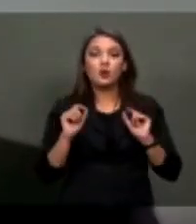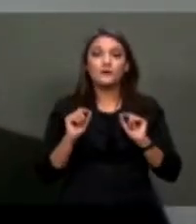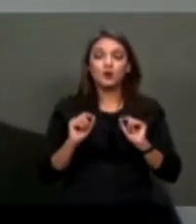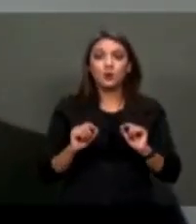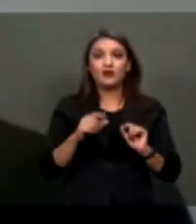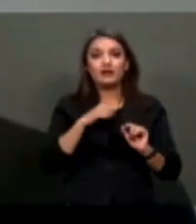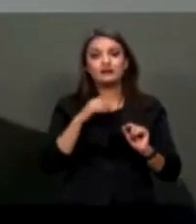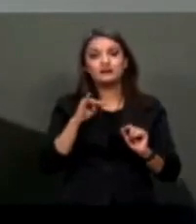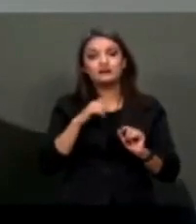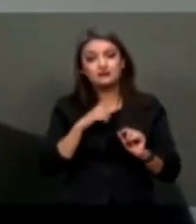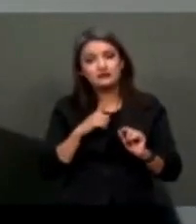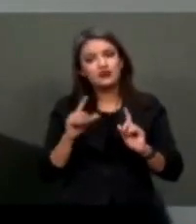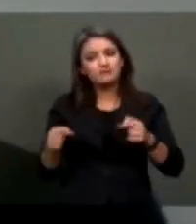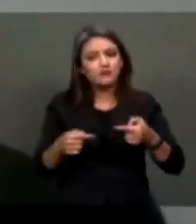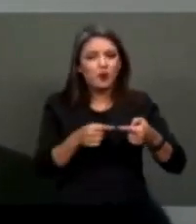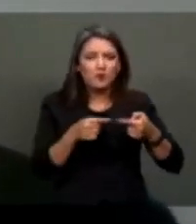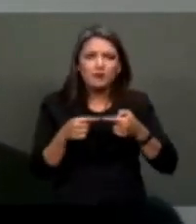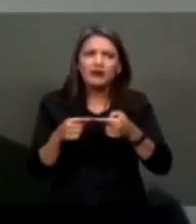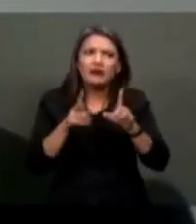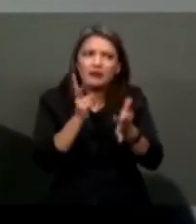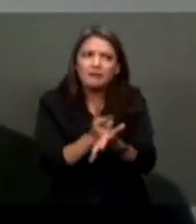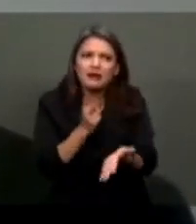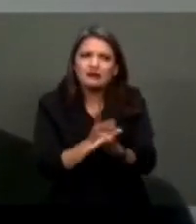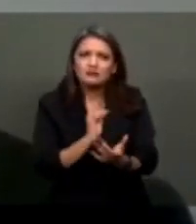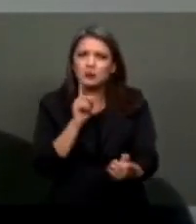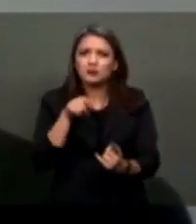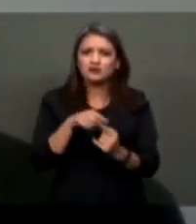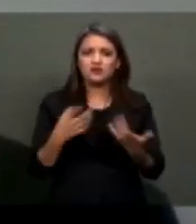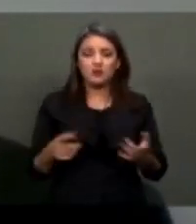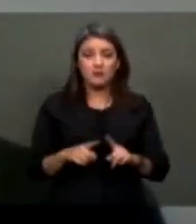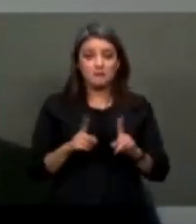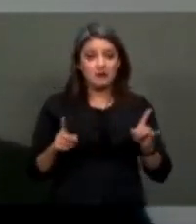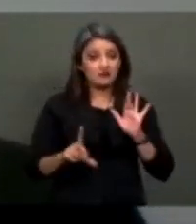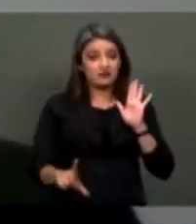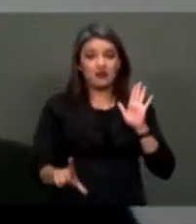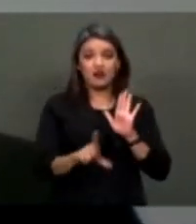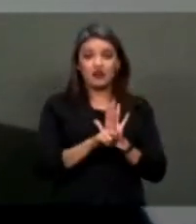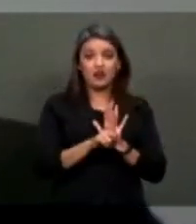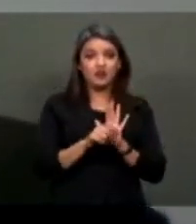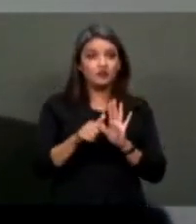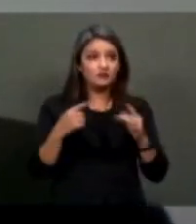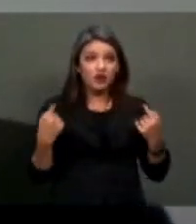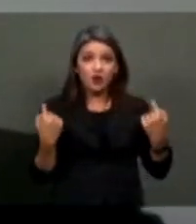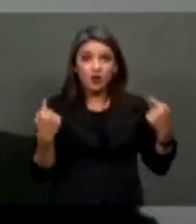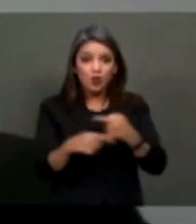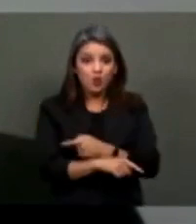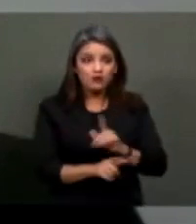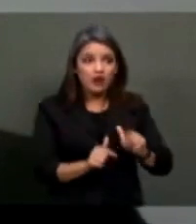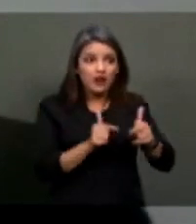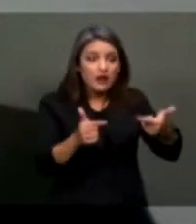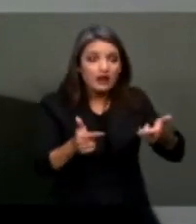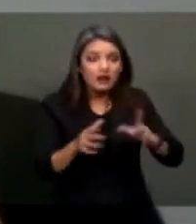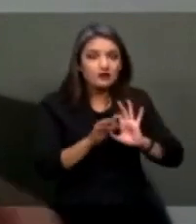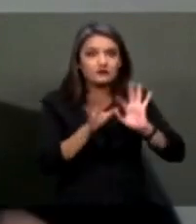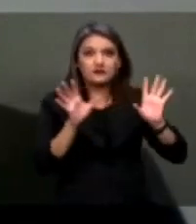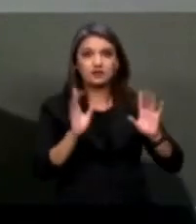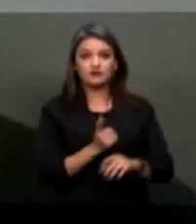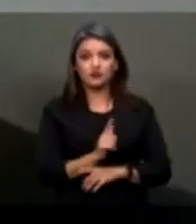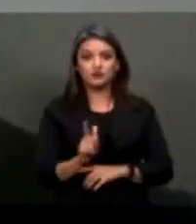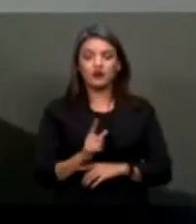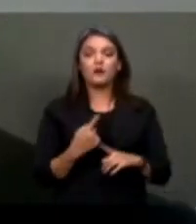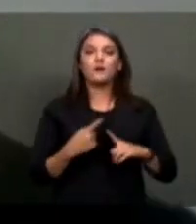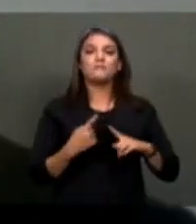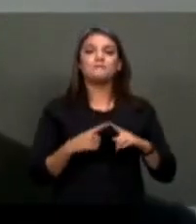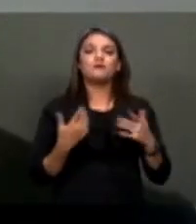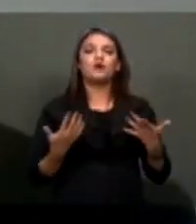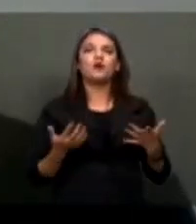sentido estrito a gente ções causadas pela lei não violam a livre iniciativa porque essa essa ou